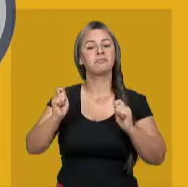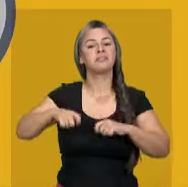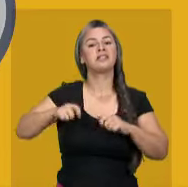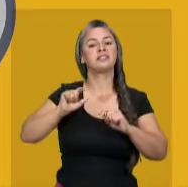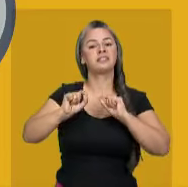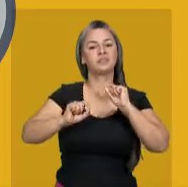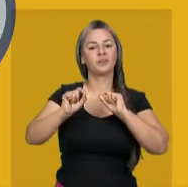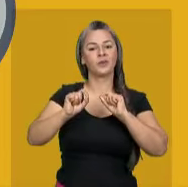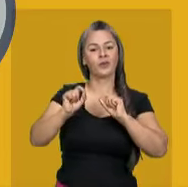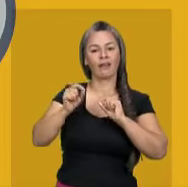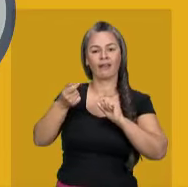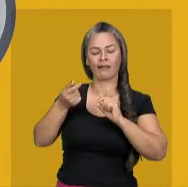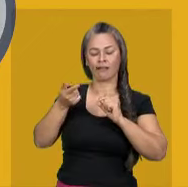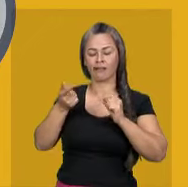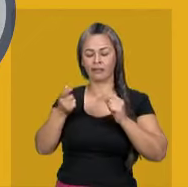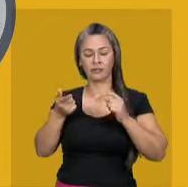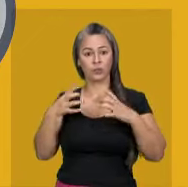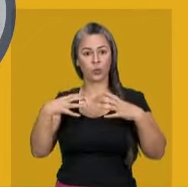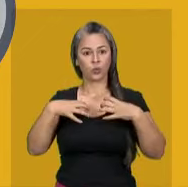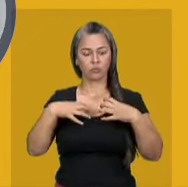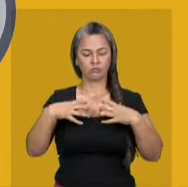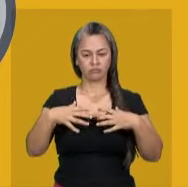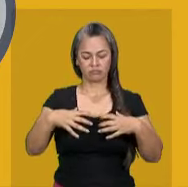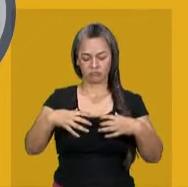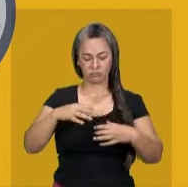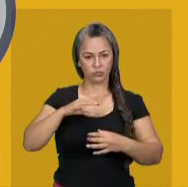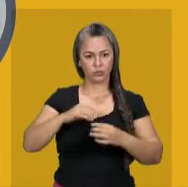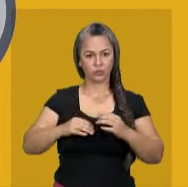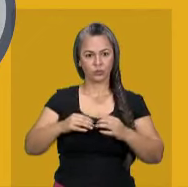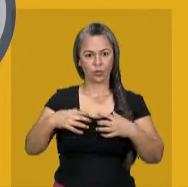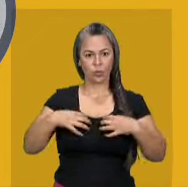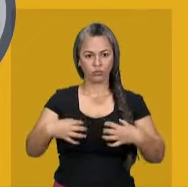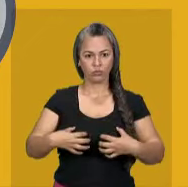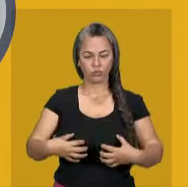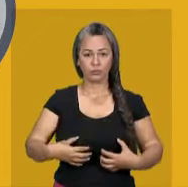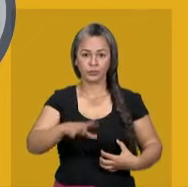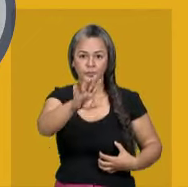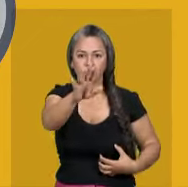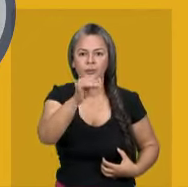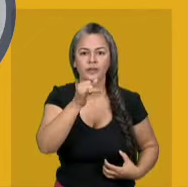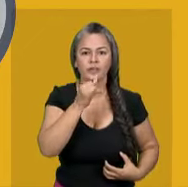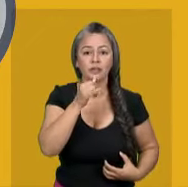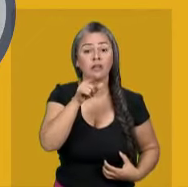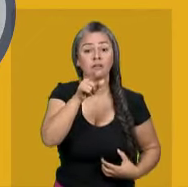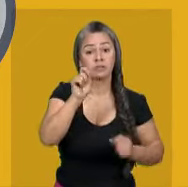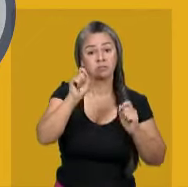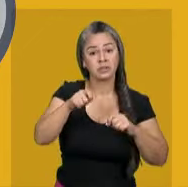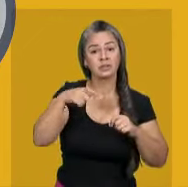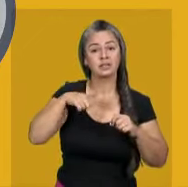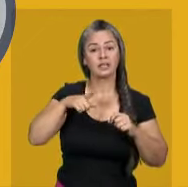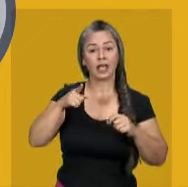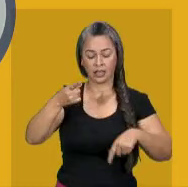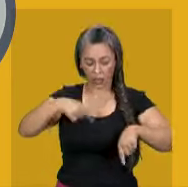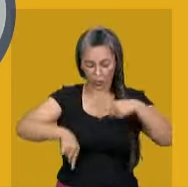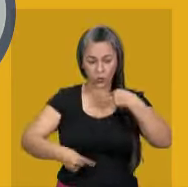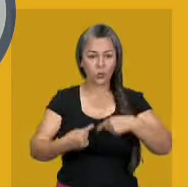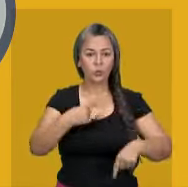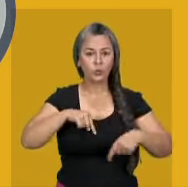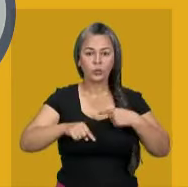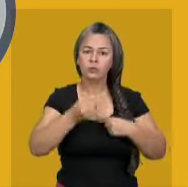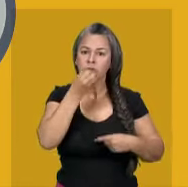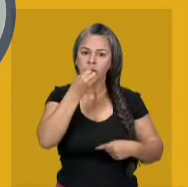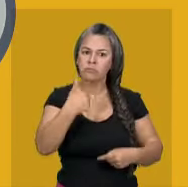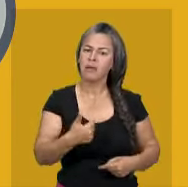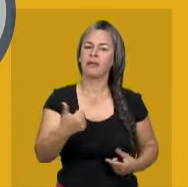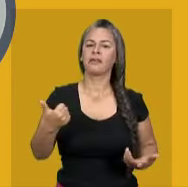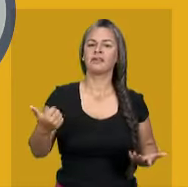de cada sistema. Então, por exemplo, você tem que ter todos os seus sistemas biológicos funcionando bem no seu